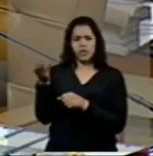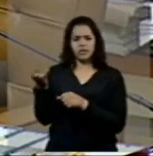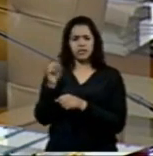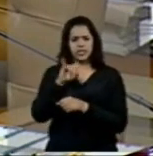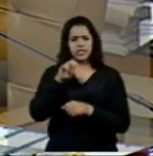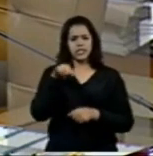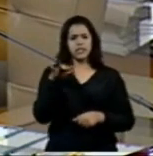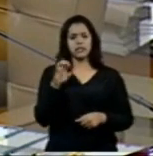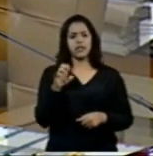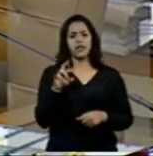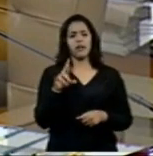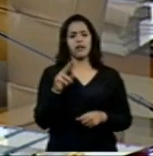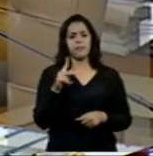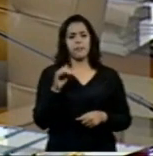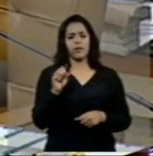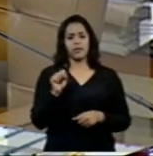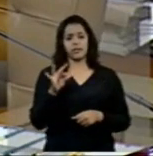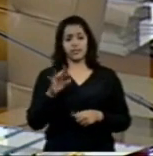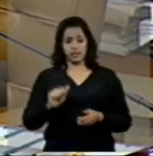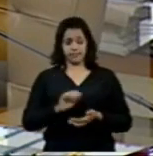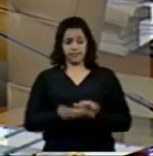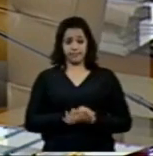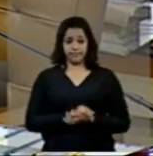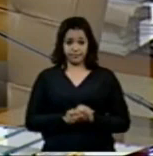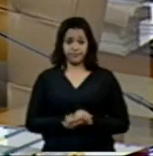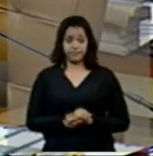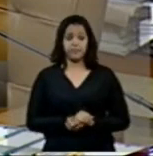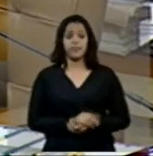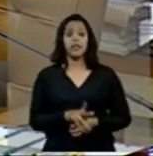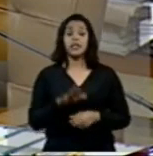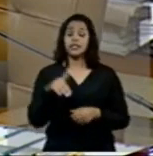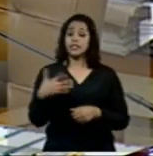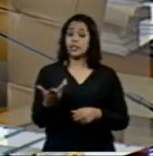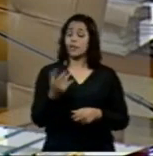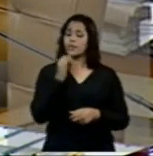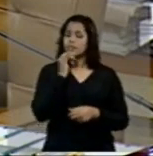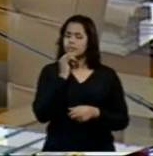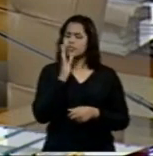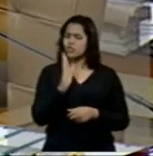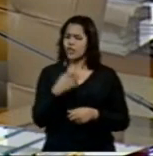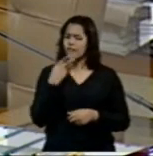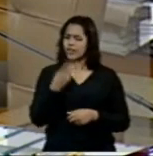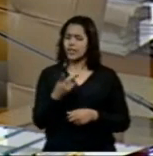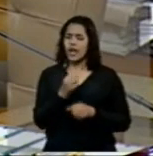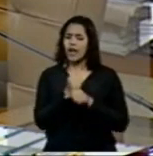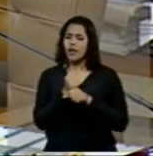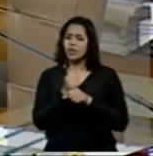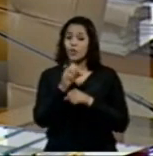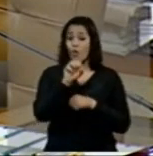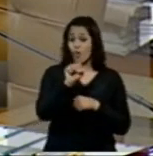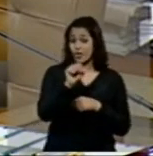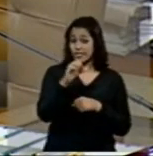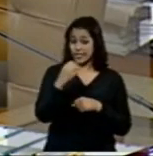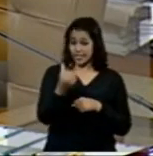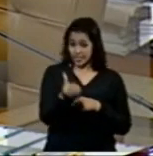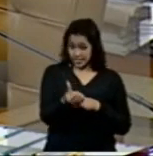interposta. Aliás, ontem também aqui já destaquei, desde 1986, a